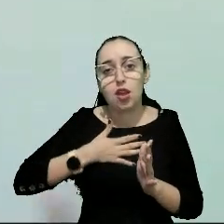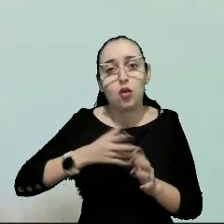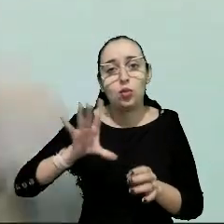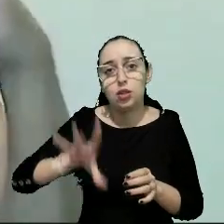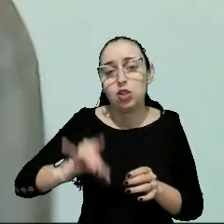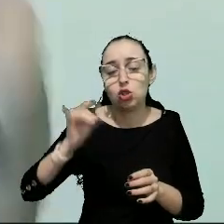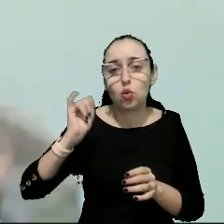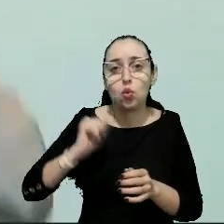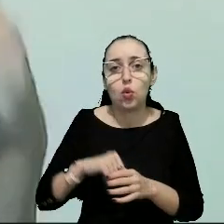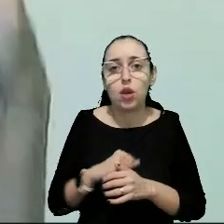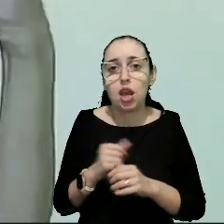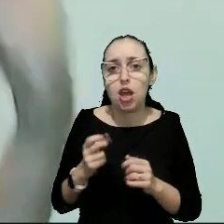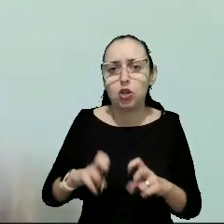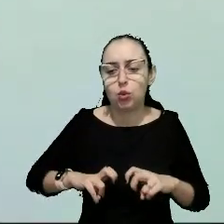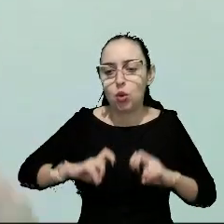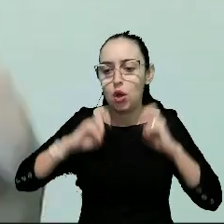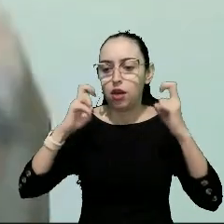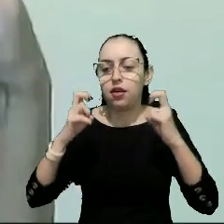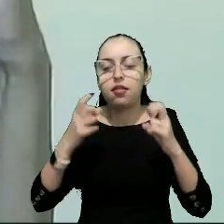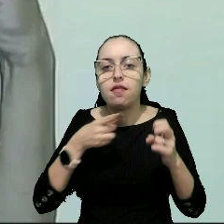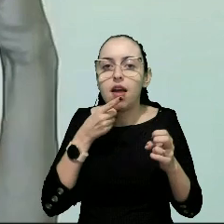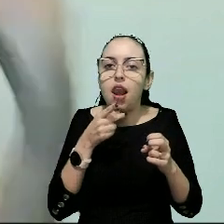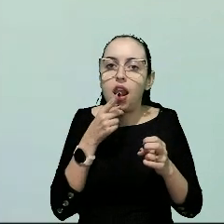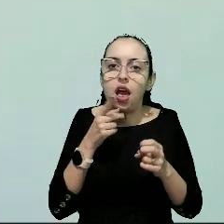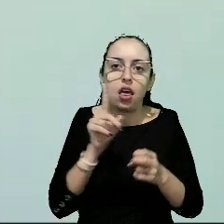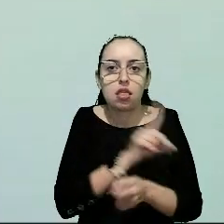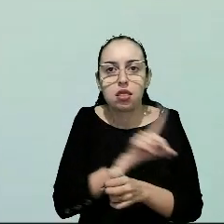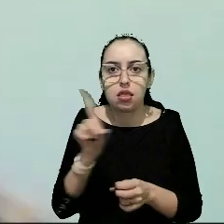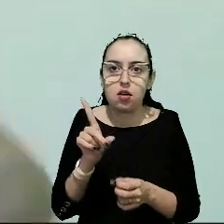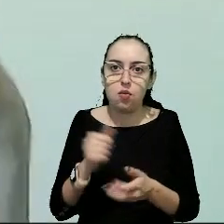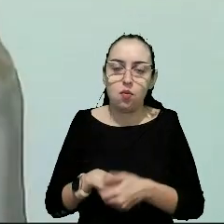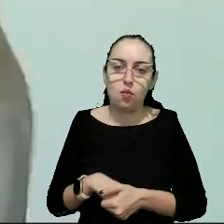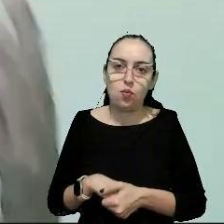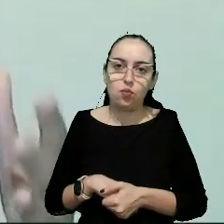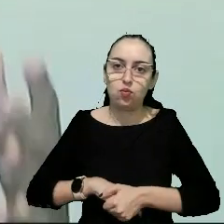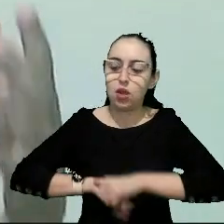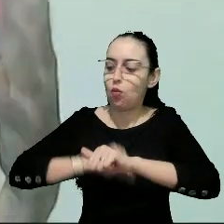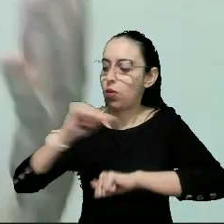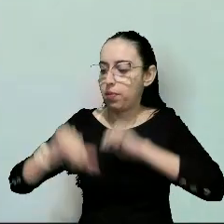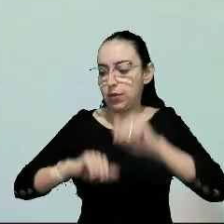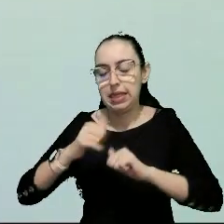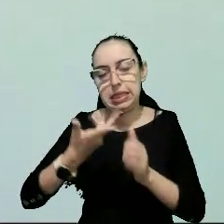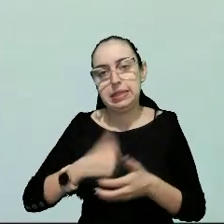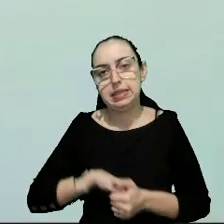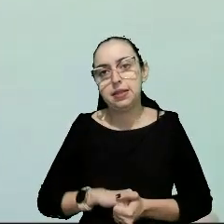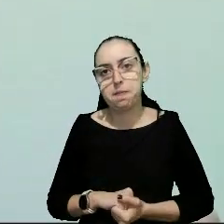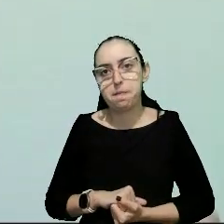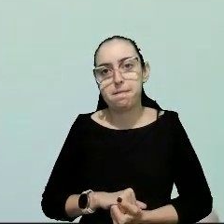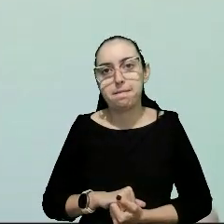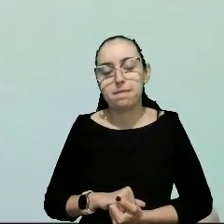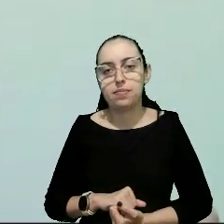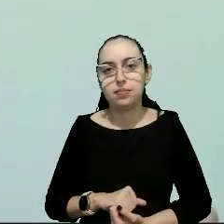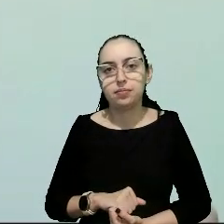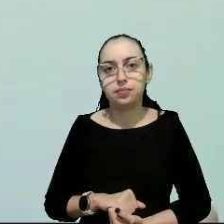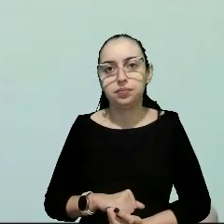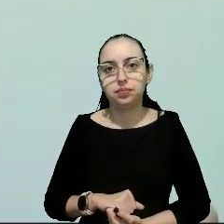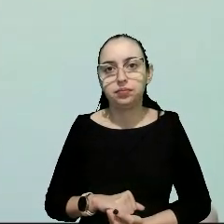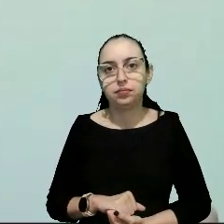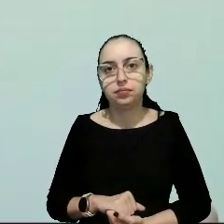mesma. Agora eu tenho a coragem de dizer não. É uma verdadeira revolução.